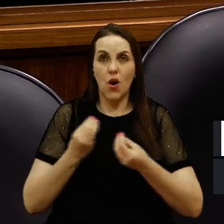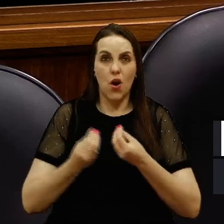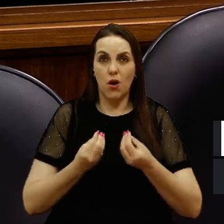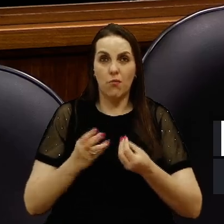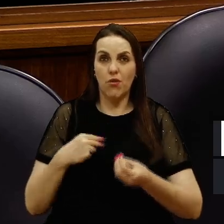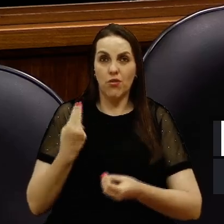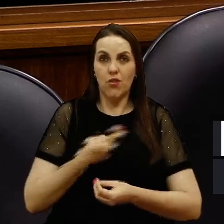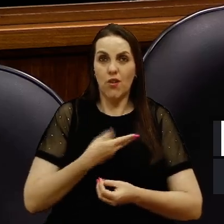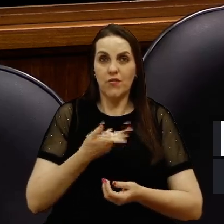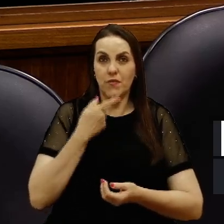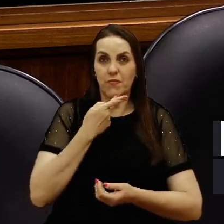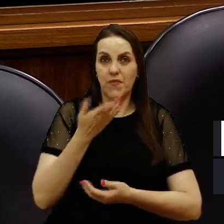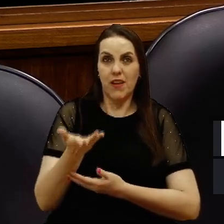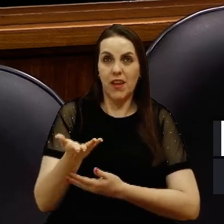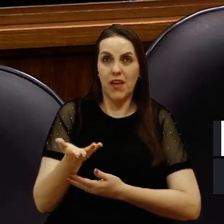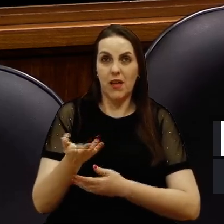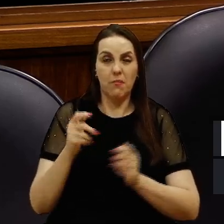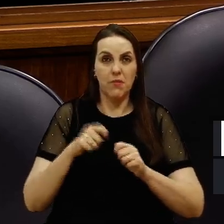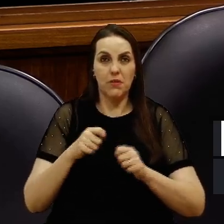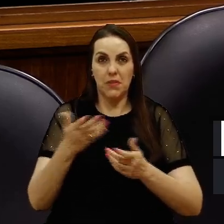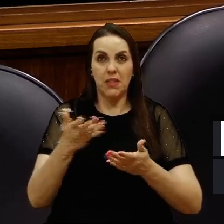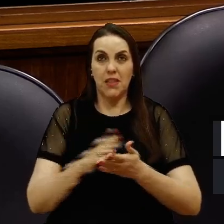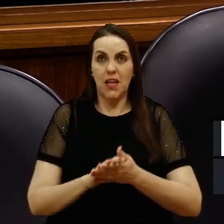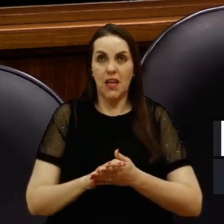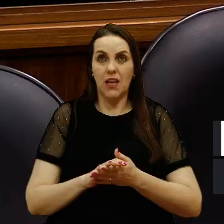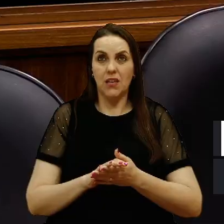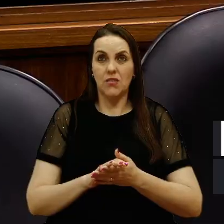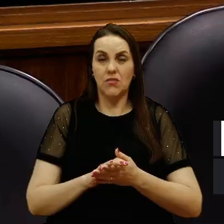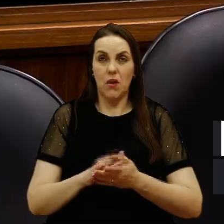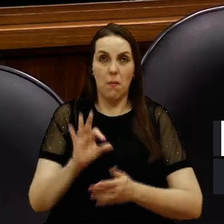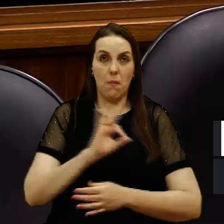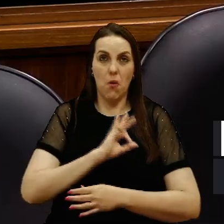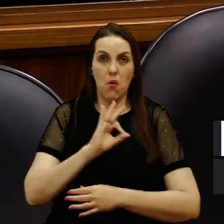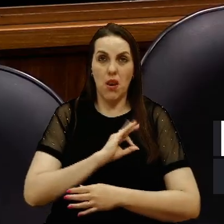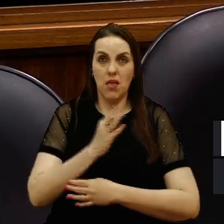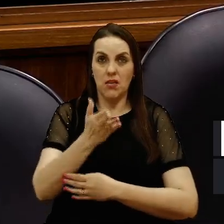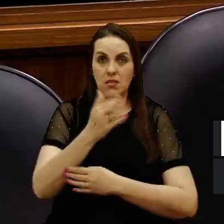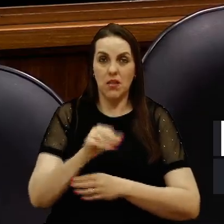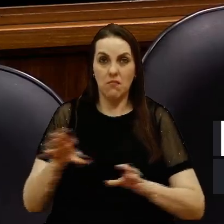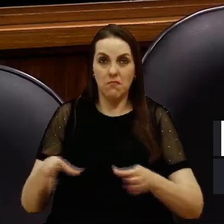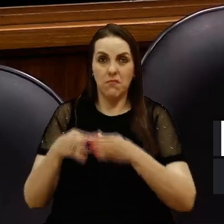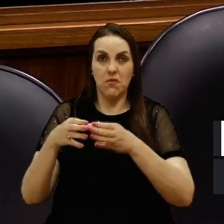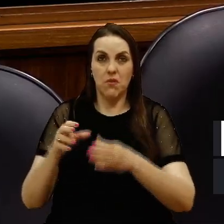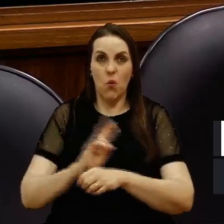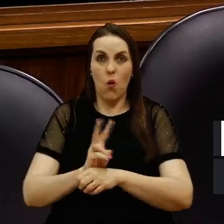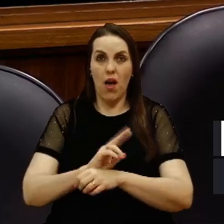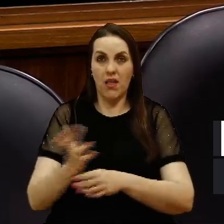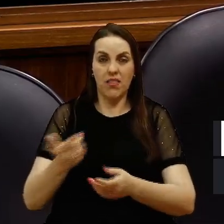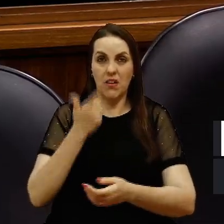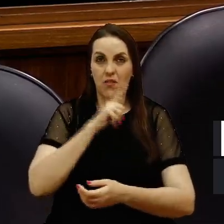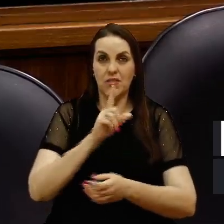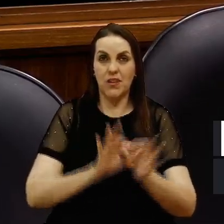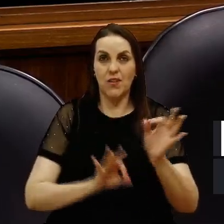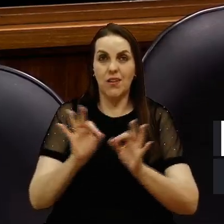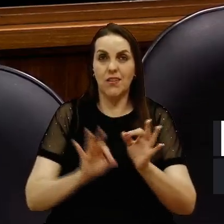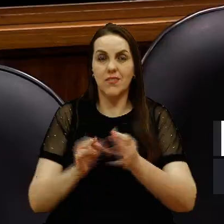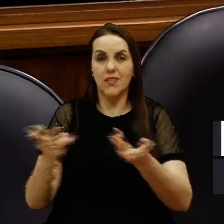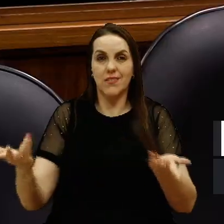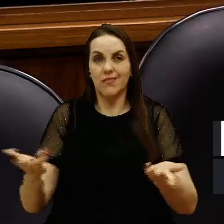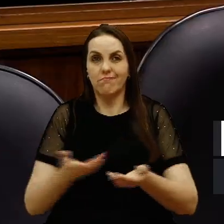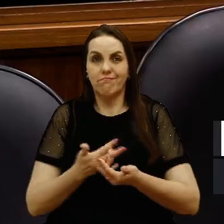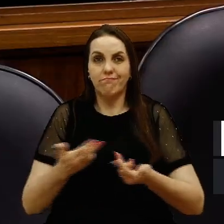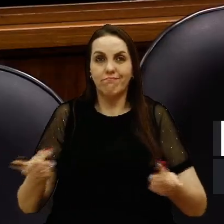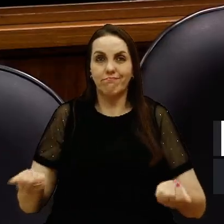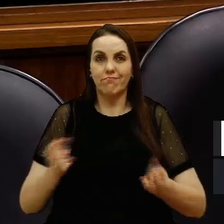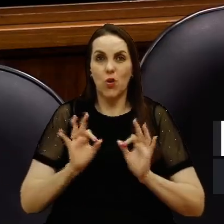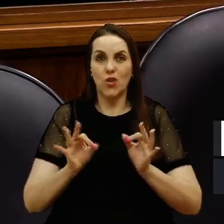que a gente vai dizer que a gente quer tornar polícia uma guarda que a gente não consegue nem organizar